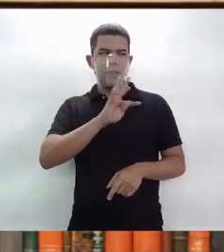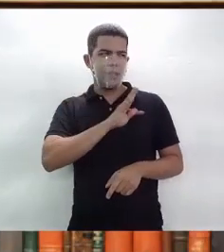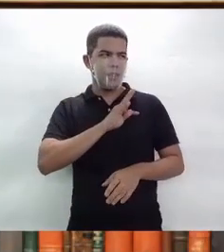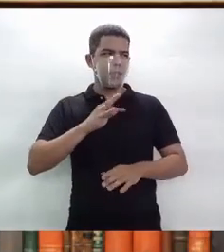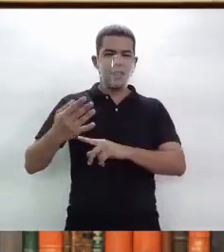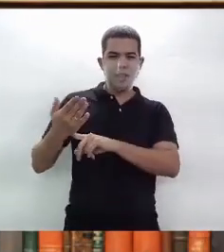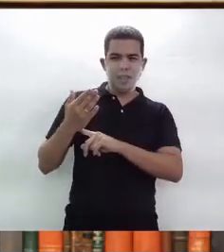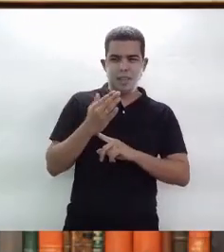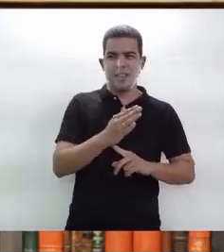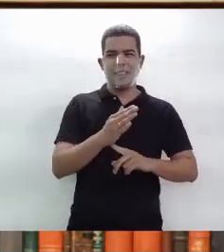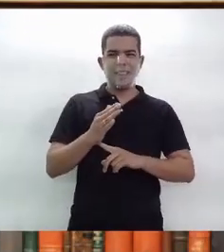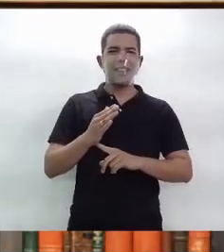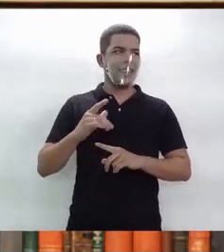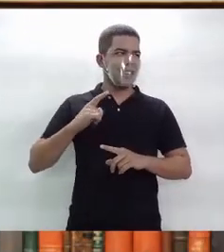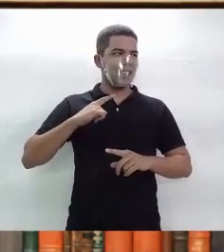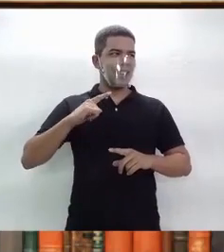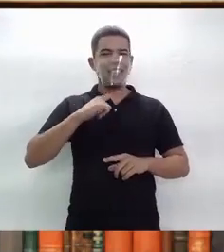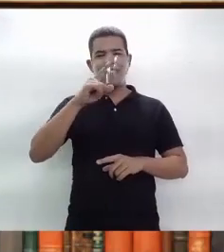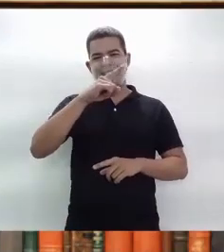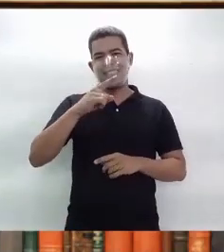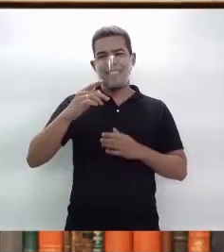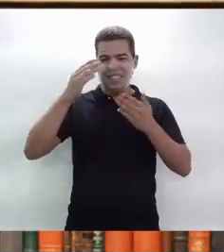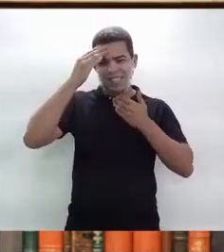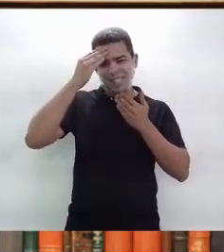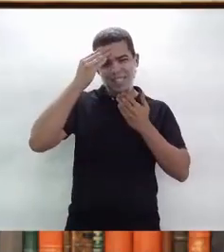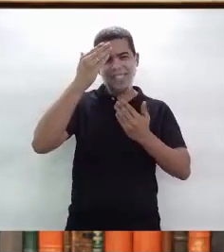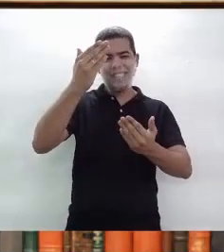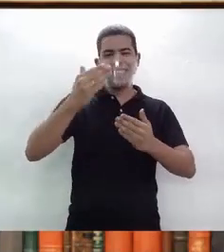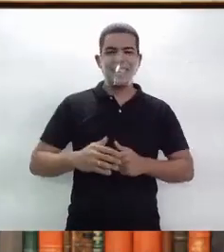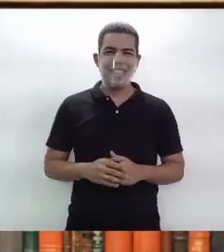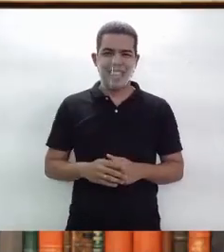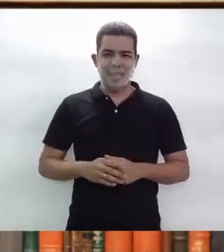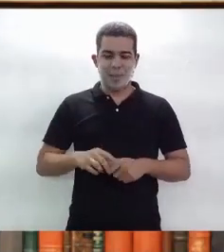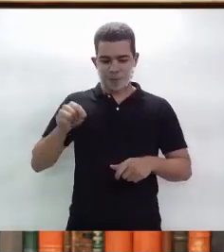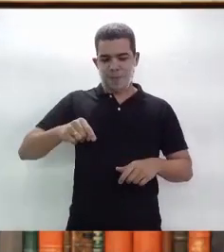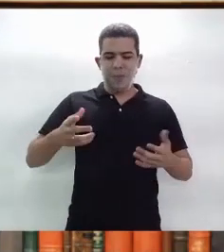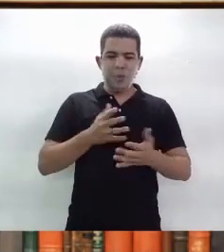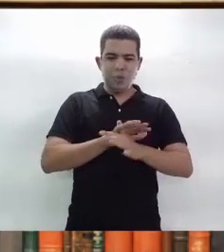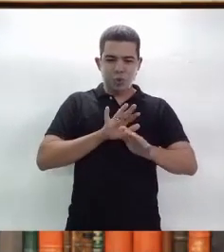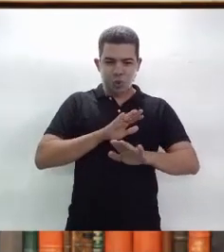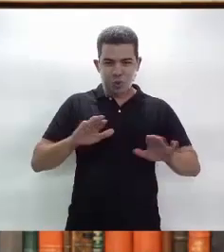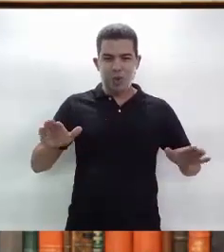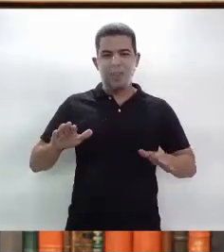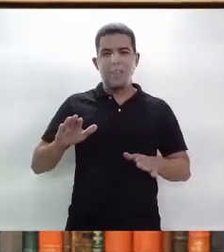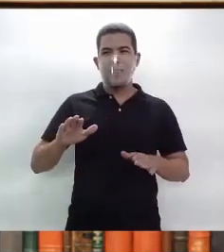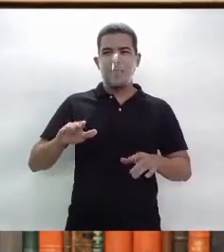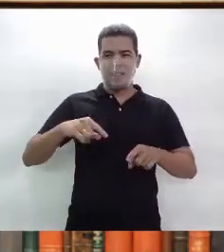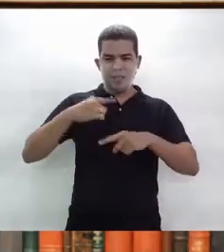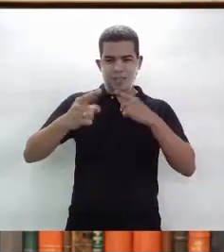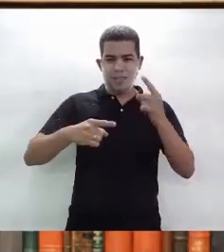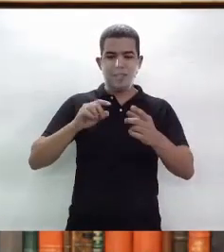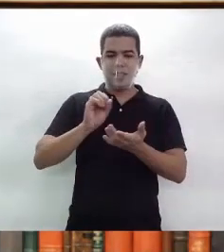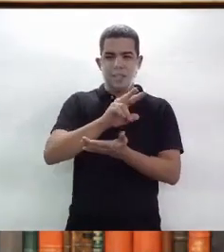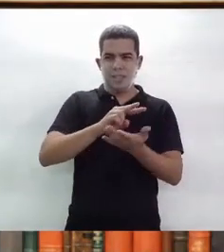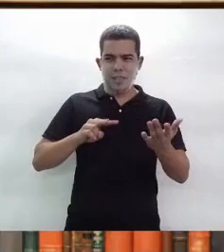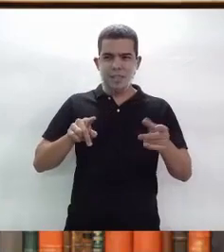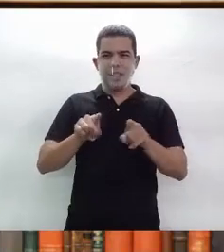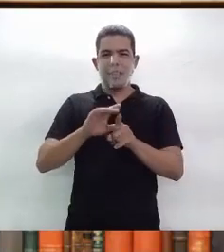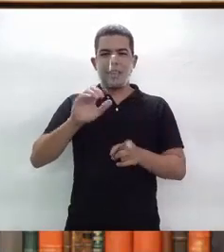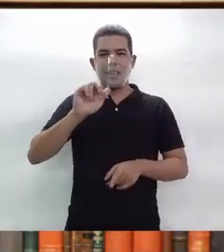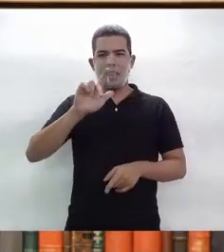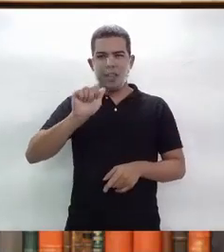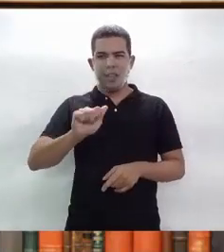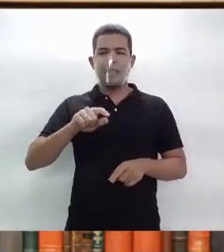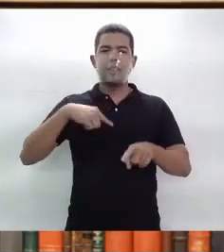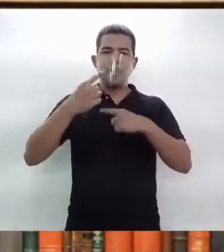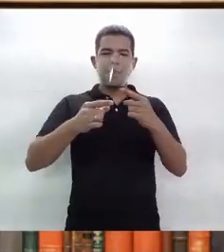talentoso. Fazer um coraçãozinho. Obrigado, Ronaldo. Então, por hoje é só, minha gente. Fique conosco aqui com a Educapé, e a professora Carla